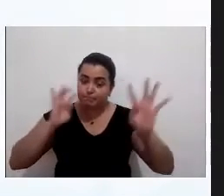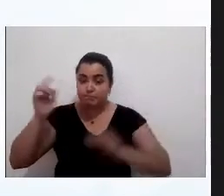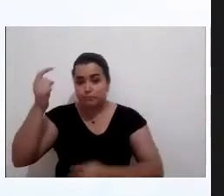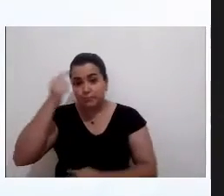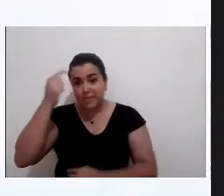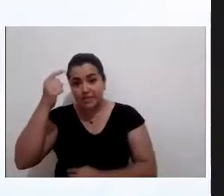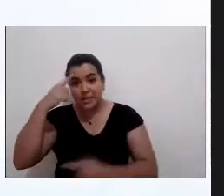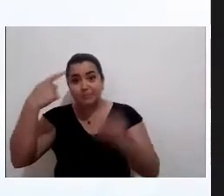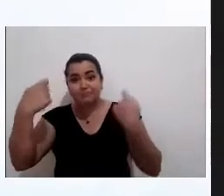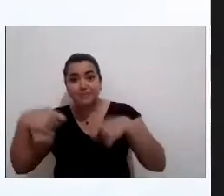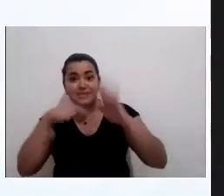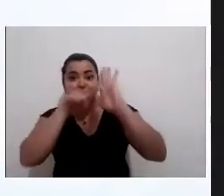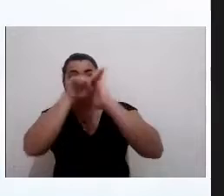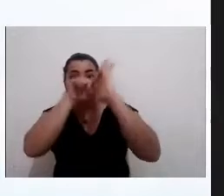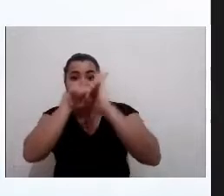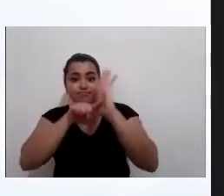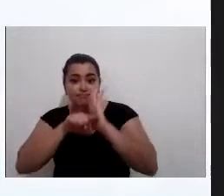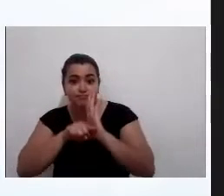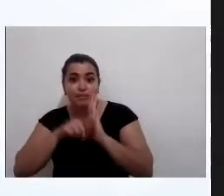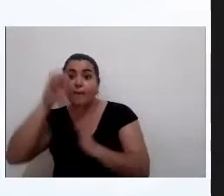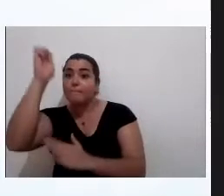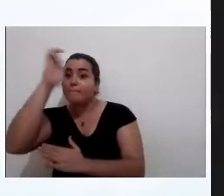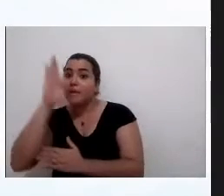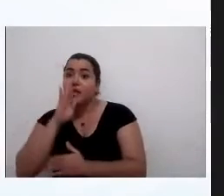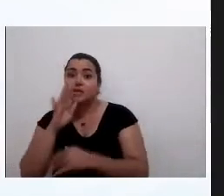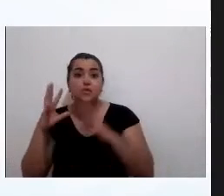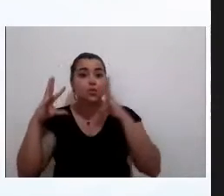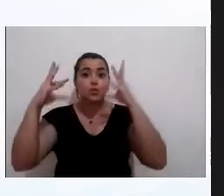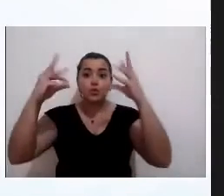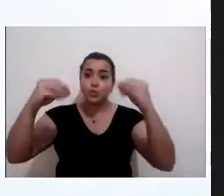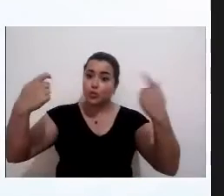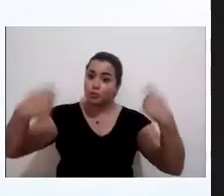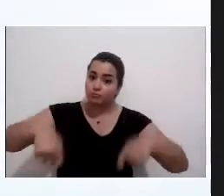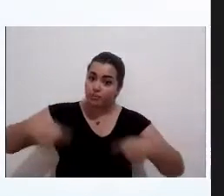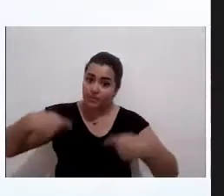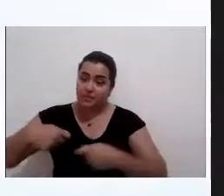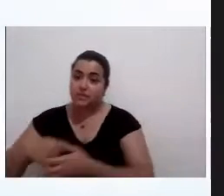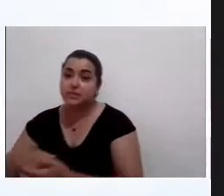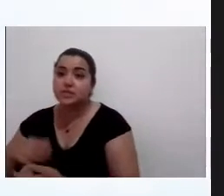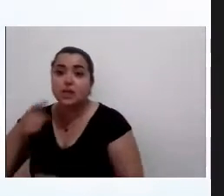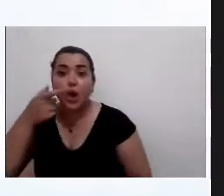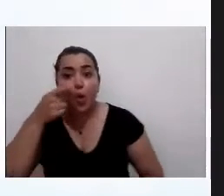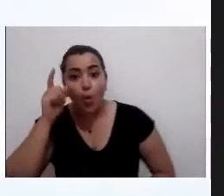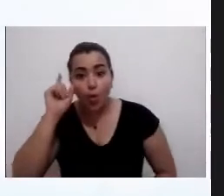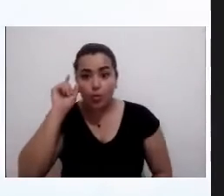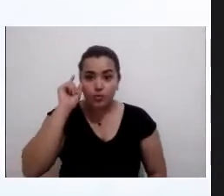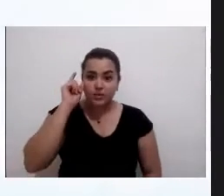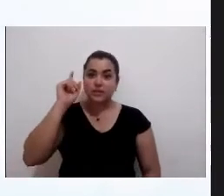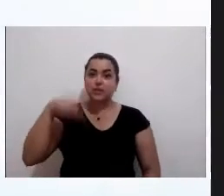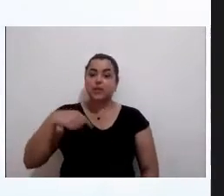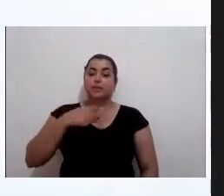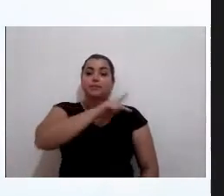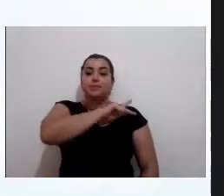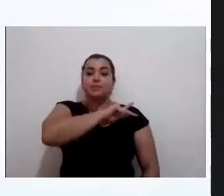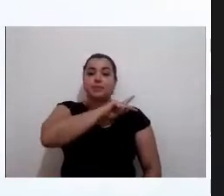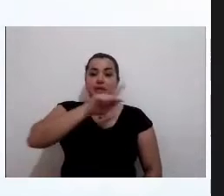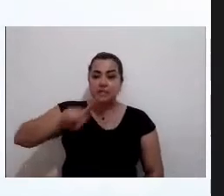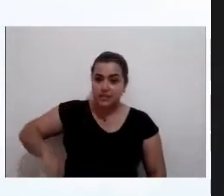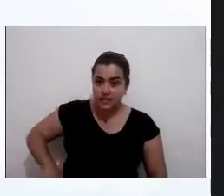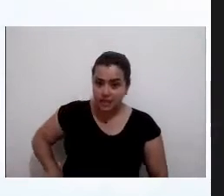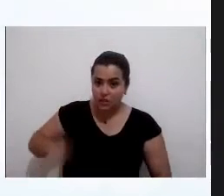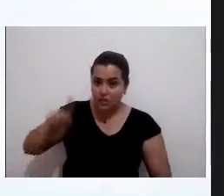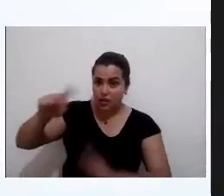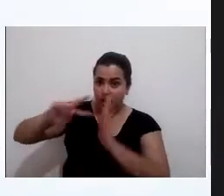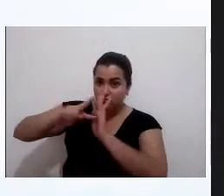de uma articulação nacional. Okay. Ontem a presidente do Sindicato dos Trabalhadores de Supermercados